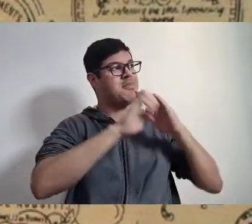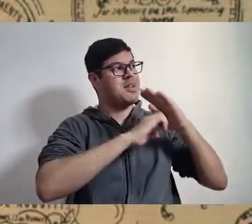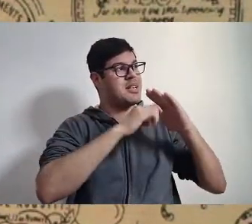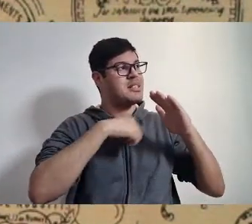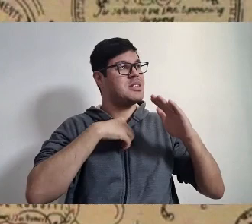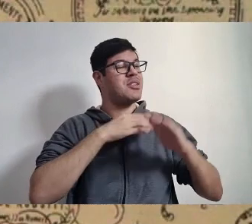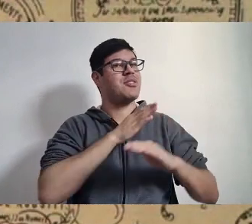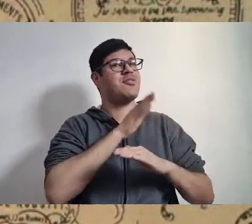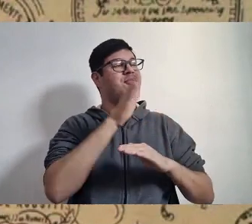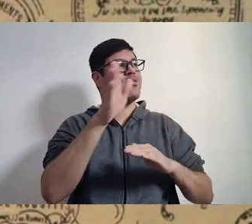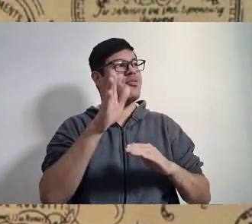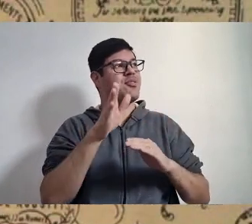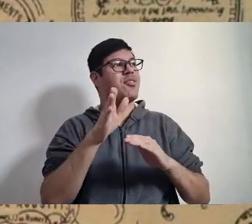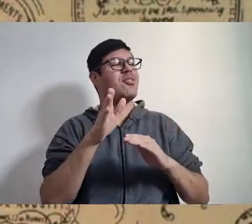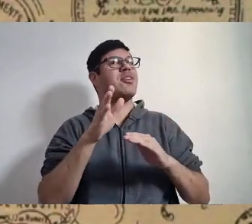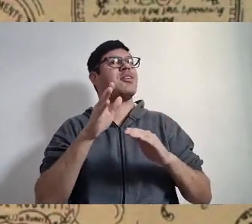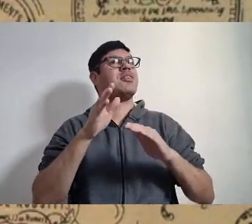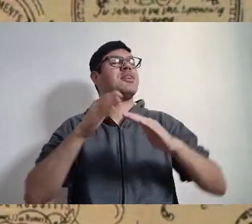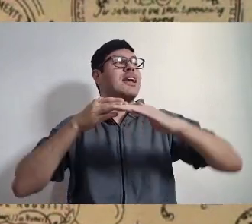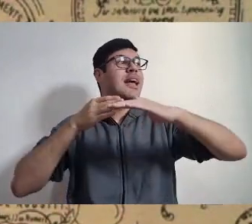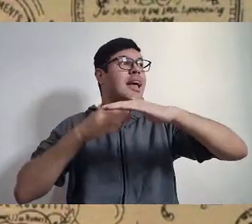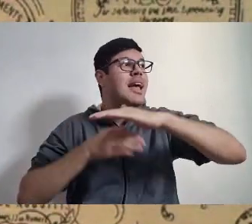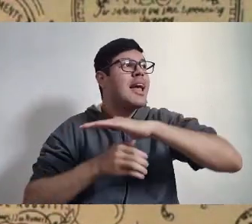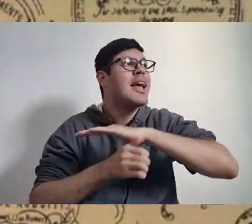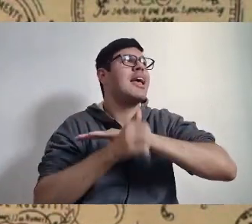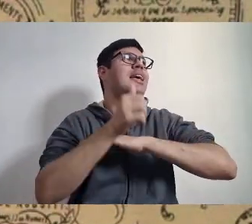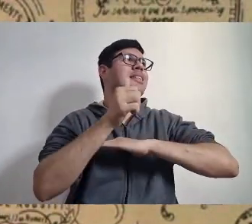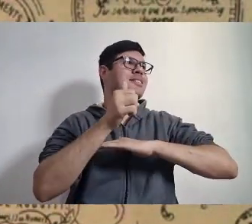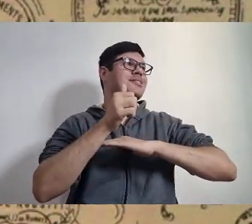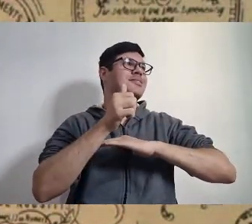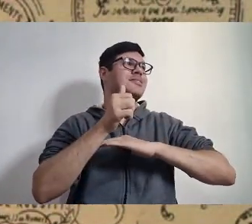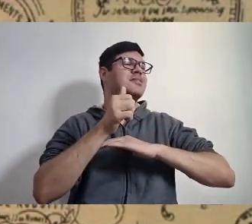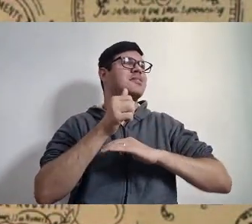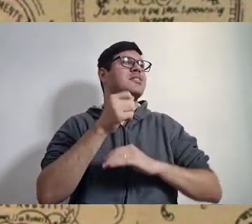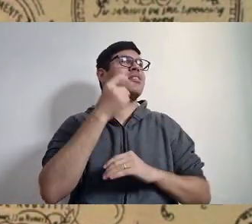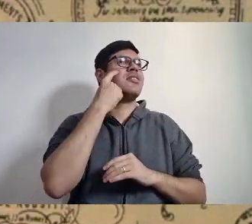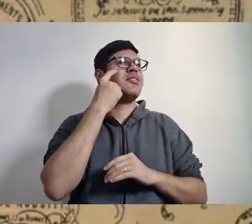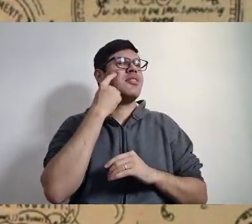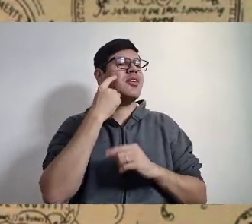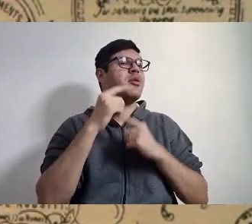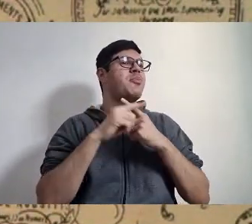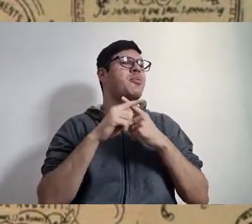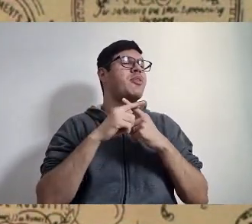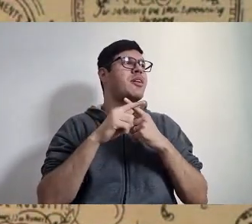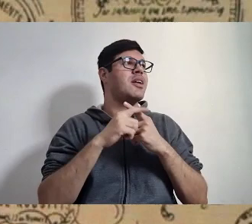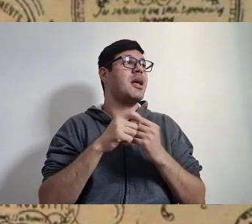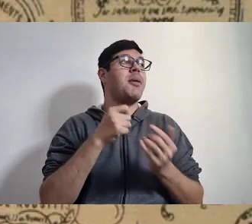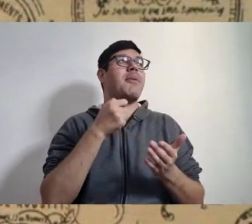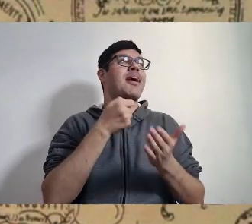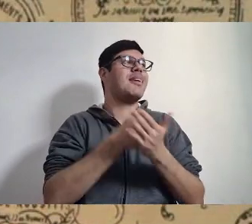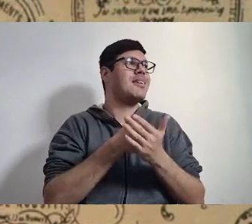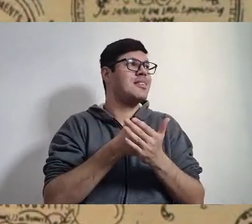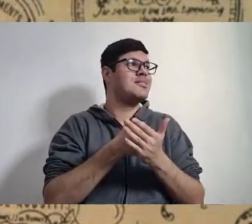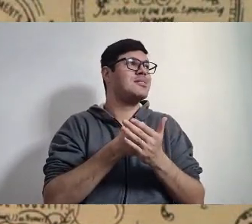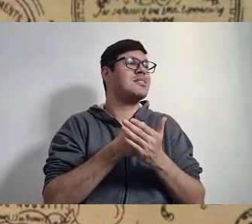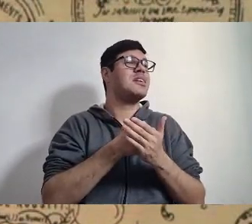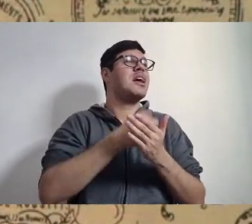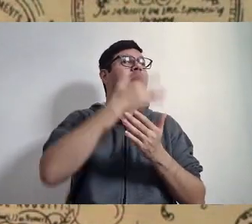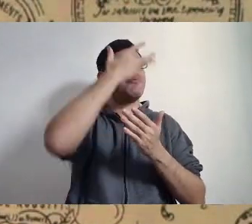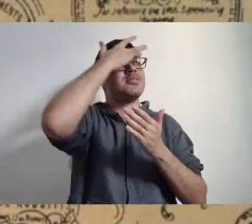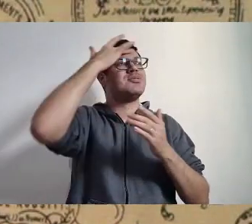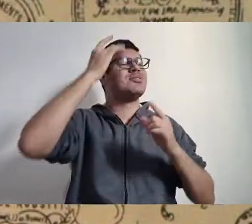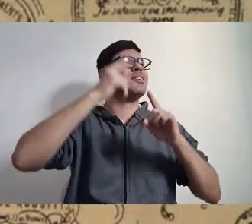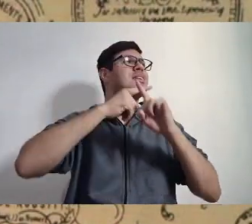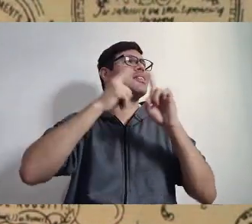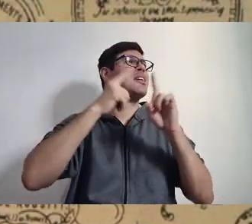ônibus quebrados, a população insatisfeita e com razão, porque está pagando para utilizar o transporte. Sim. Ônibus